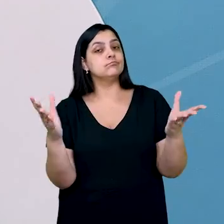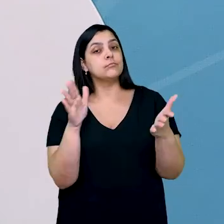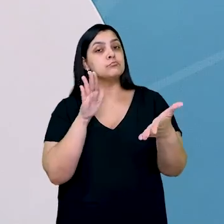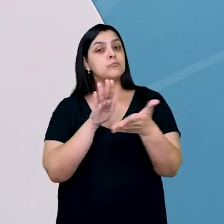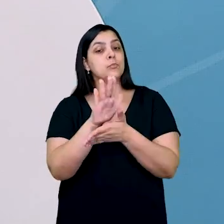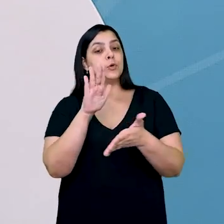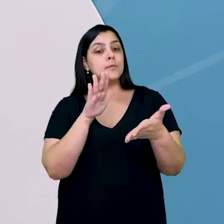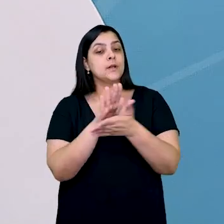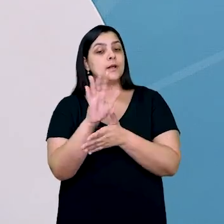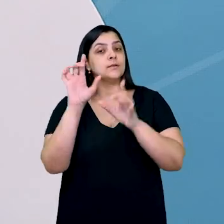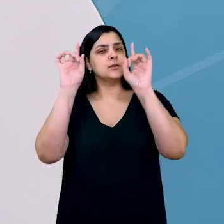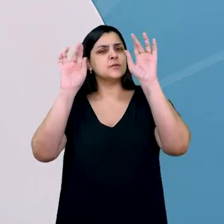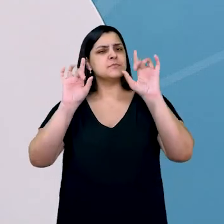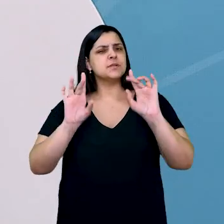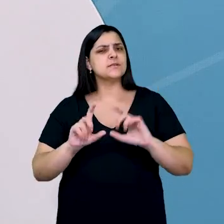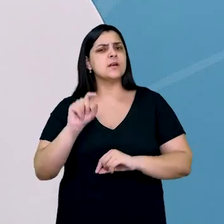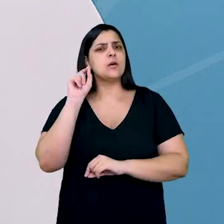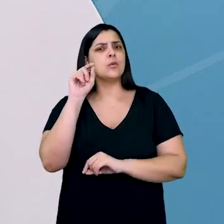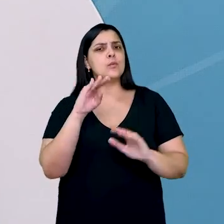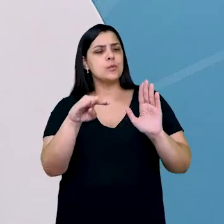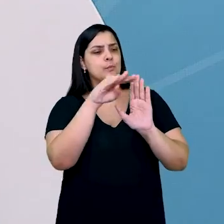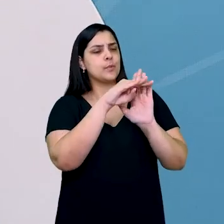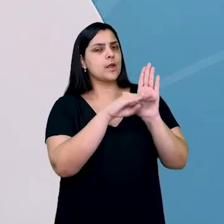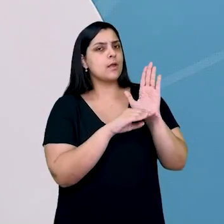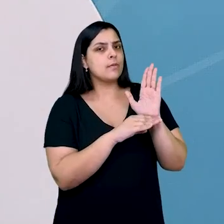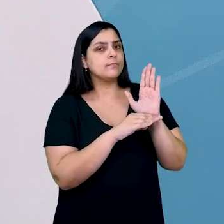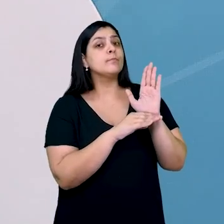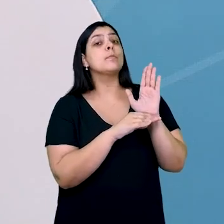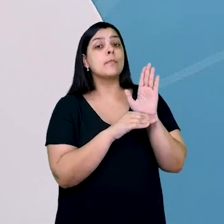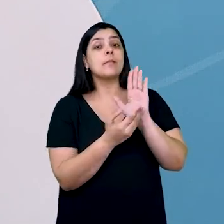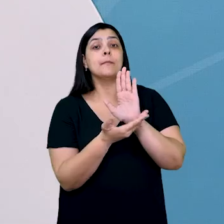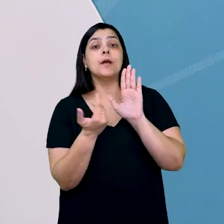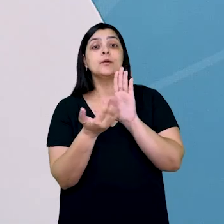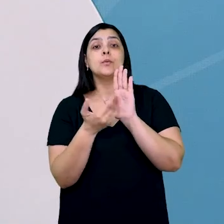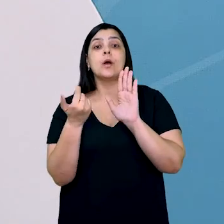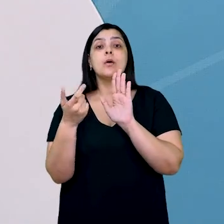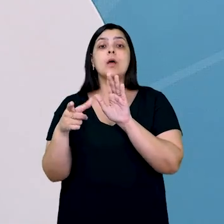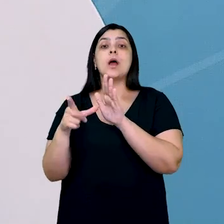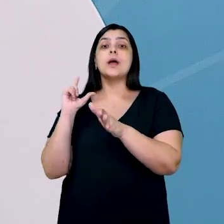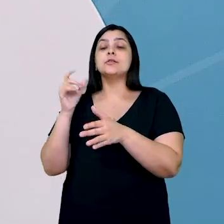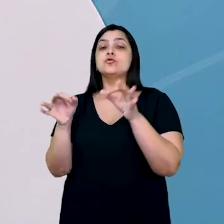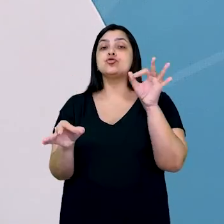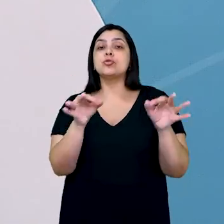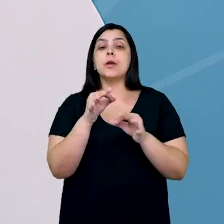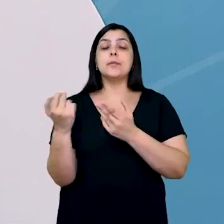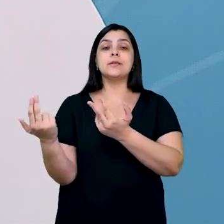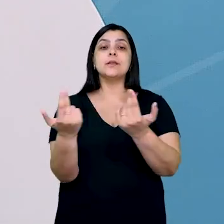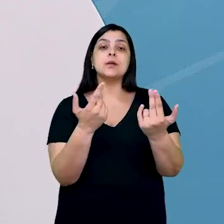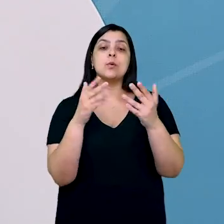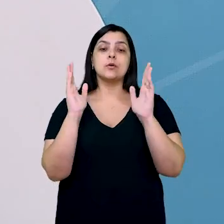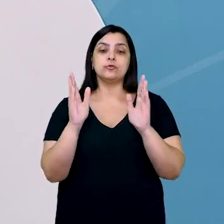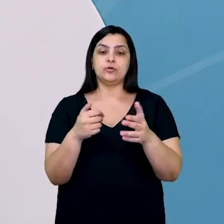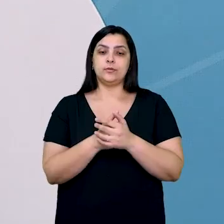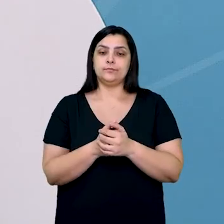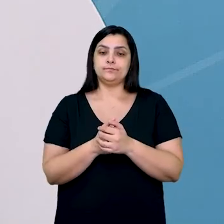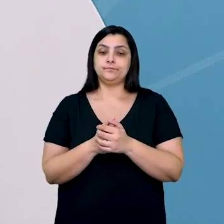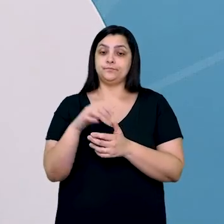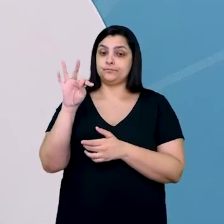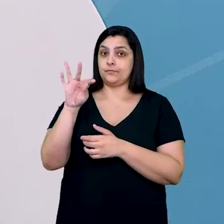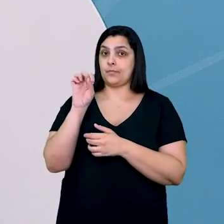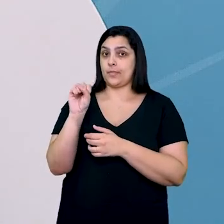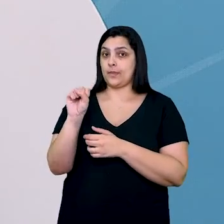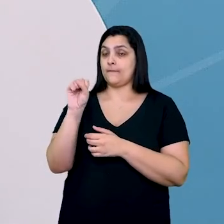a publicação Especializadas em Pauta e o manual Precedentes Trabalhistas, com foco nos entendimentos consolidados